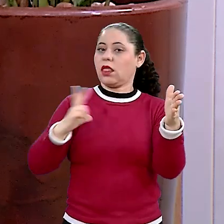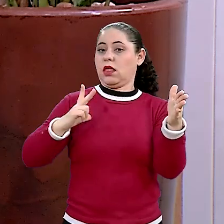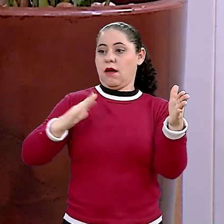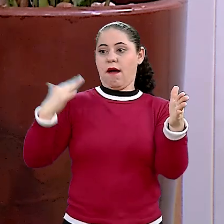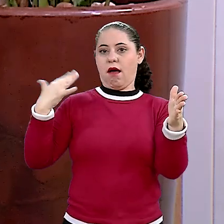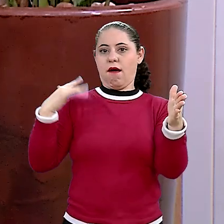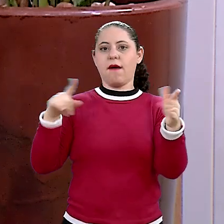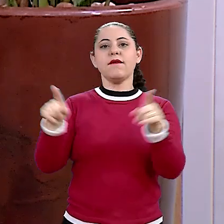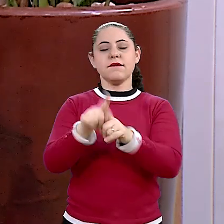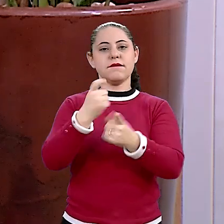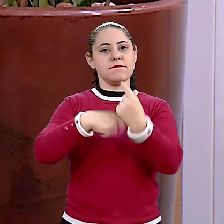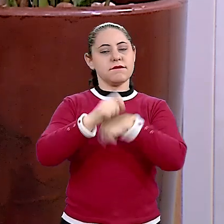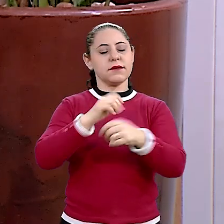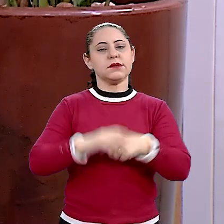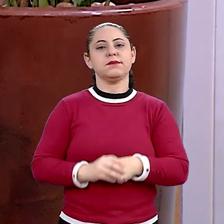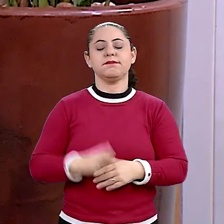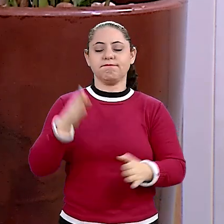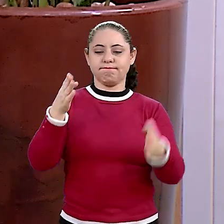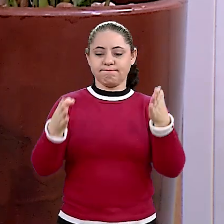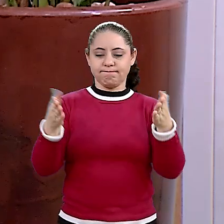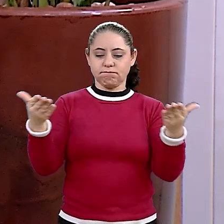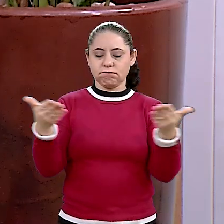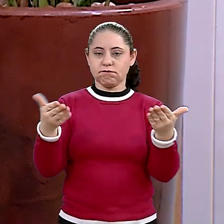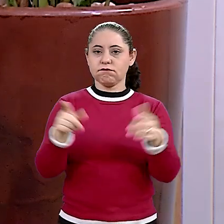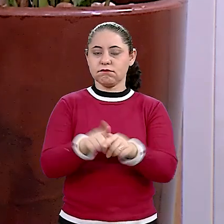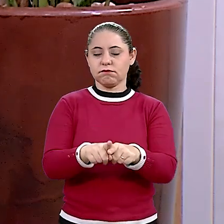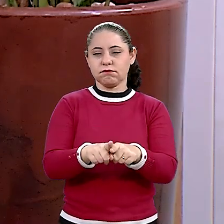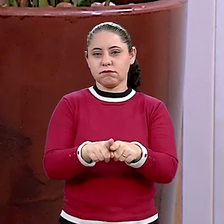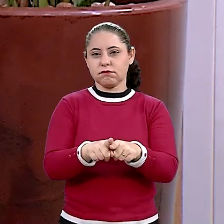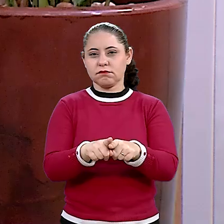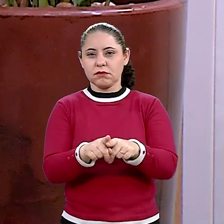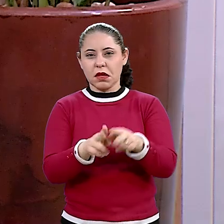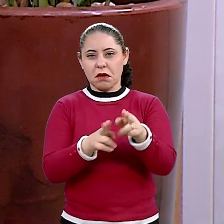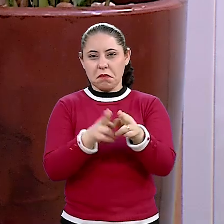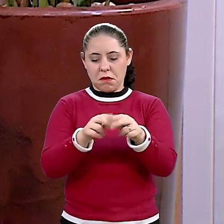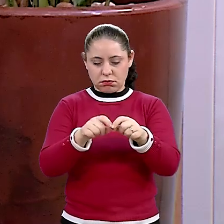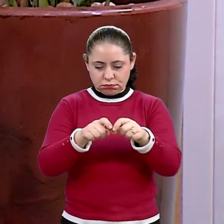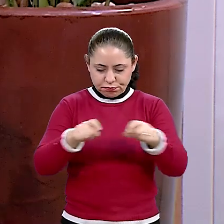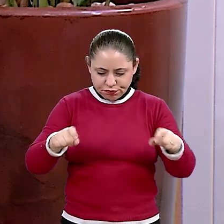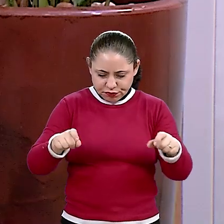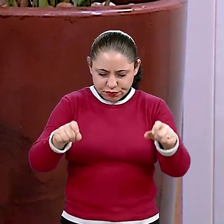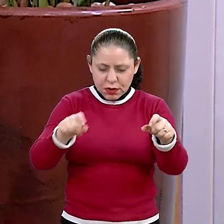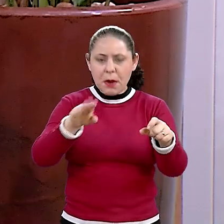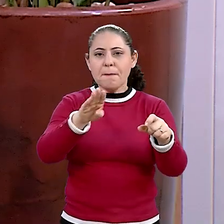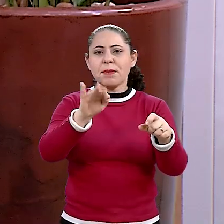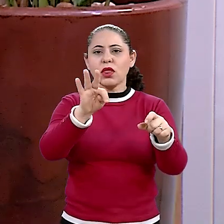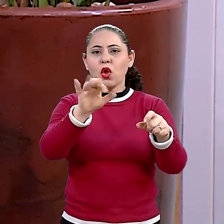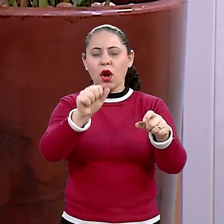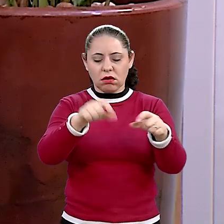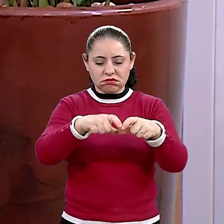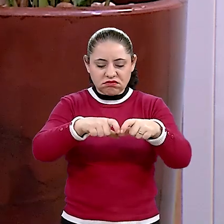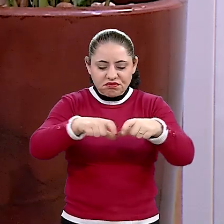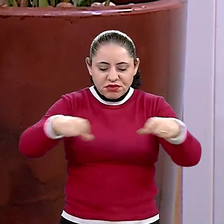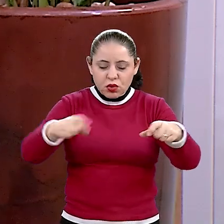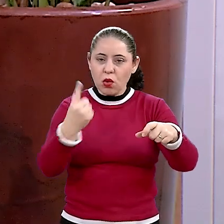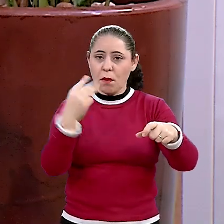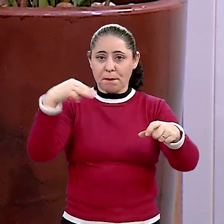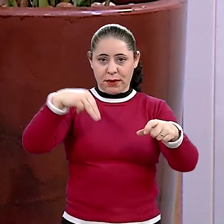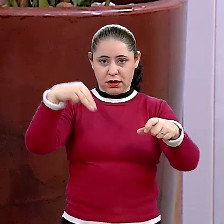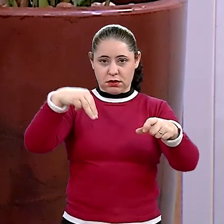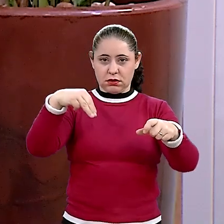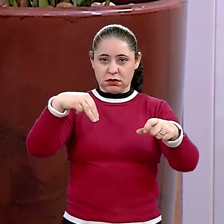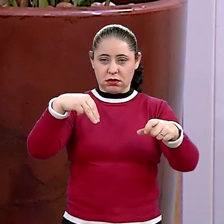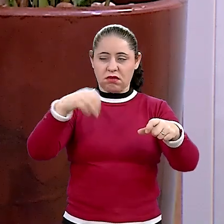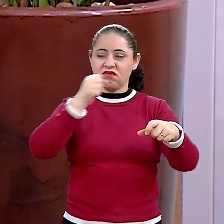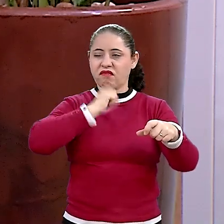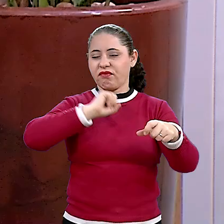Então, nesse trecho, o que teria? Hoje é uma ferrovia com a bitola métrica. O que é isso? A largura dos trilhos é de 1 metro. É